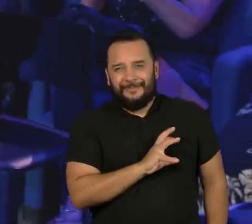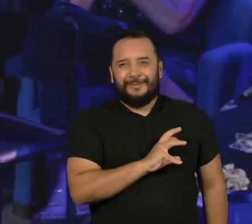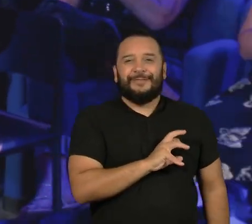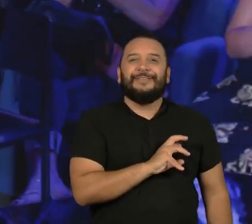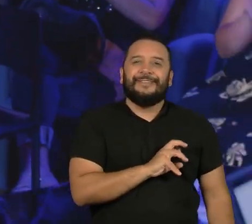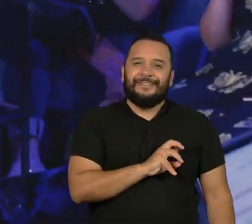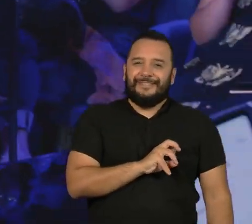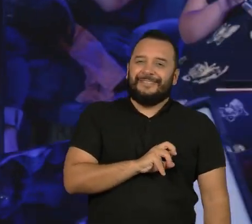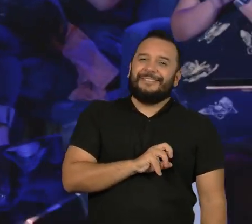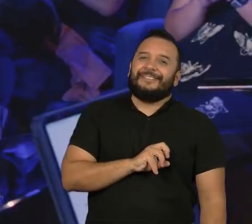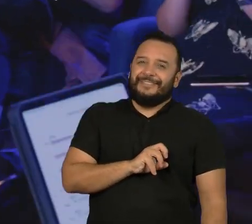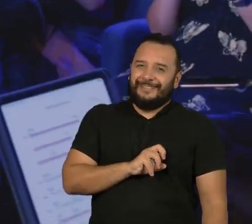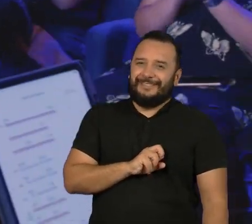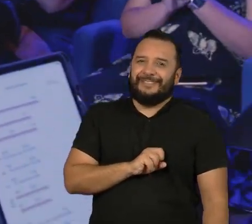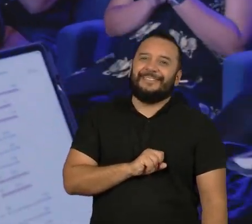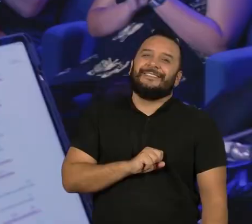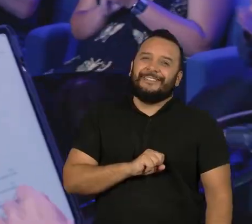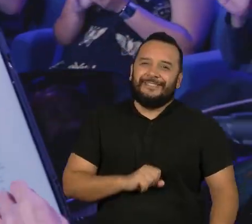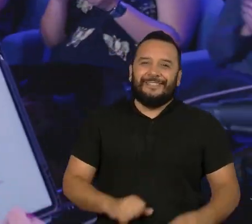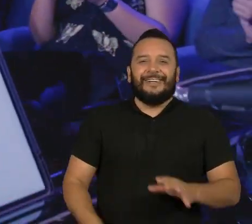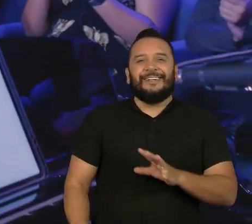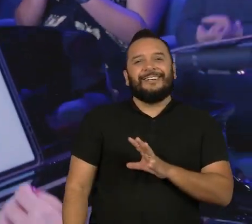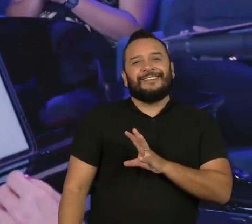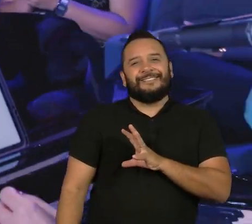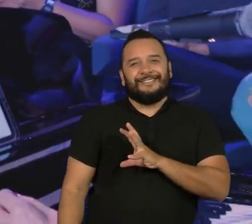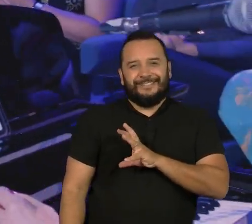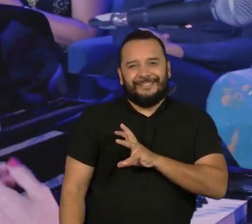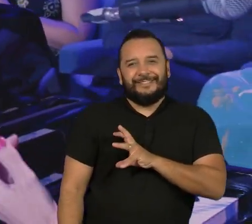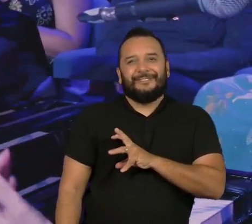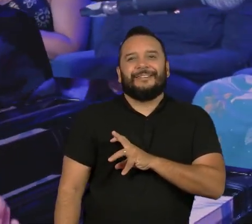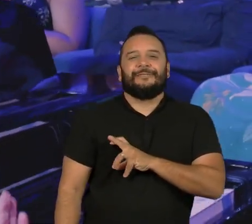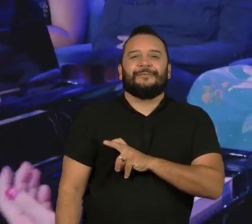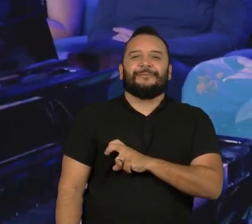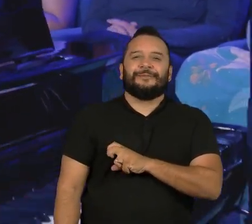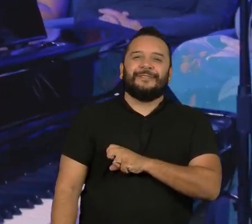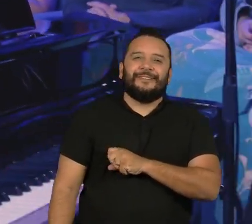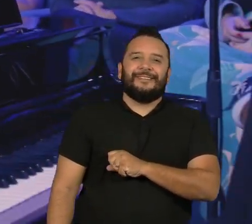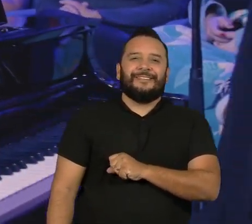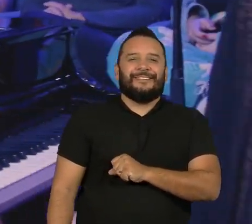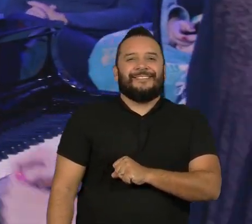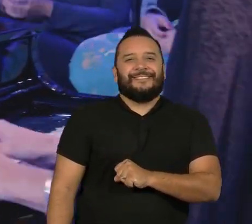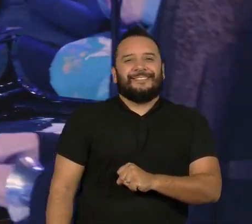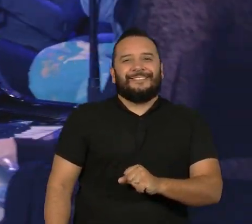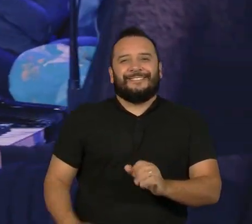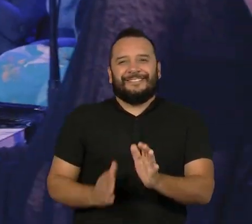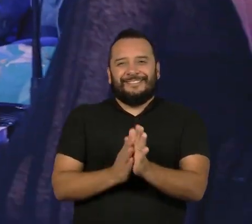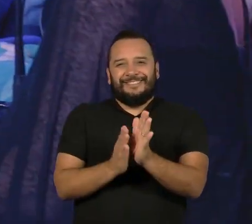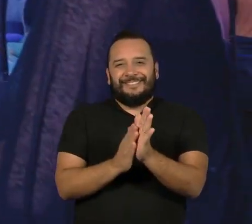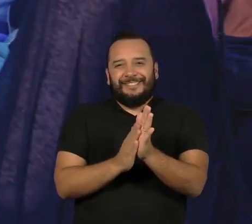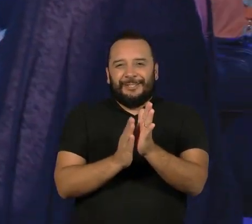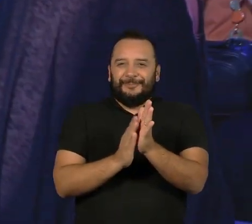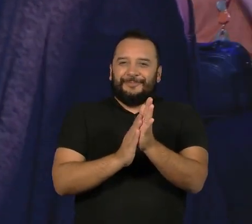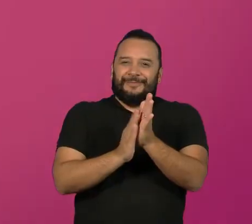do amor. Por causa do amor.